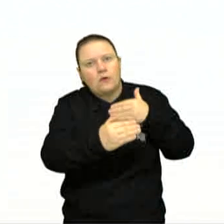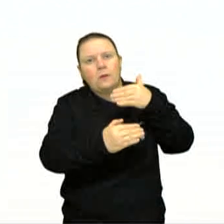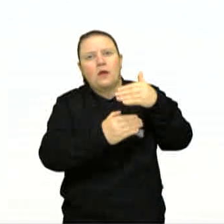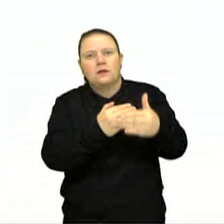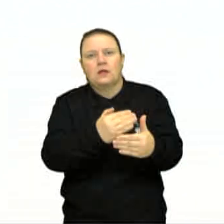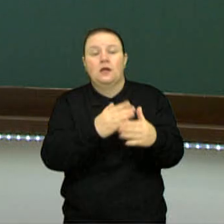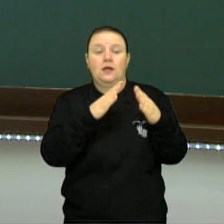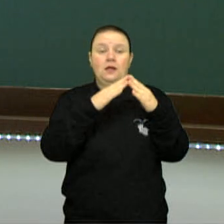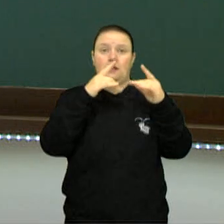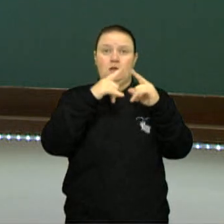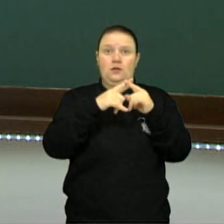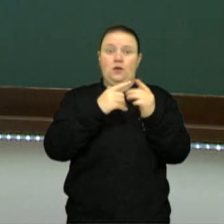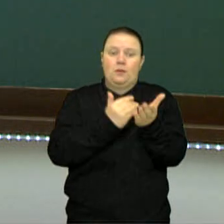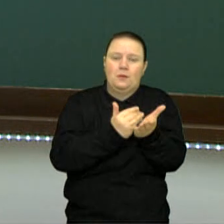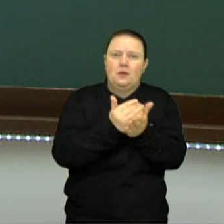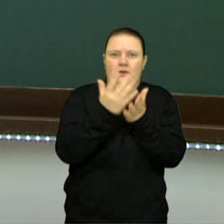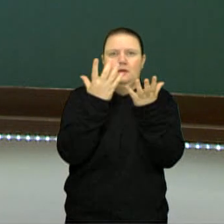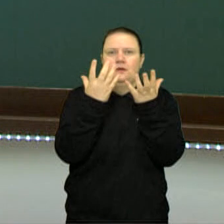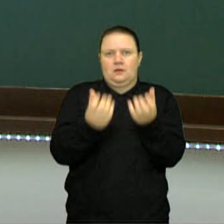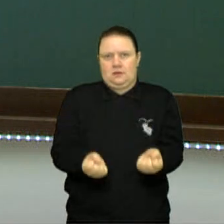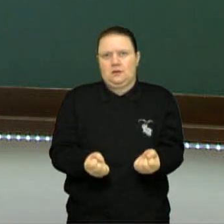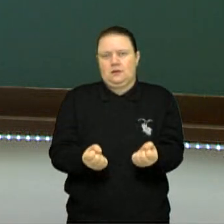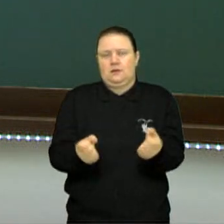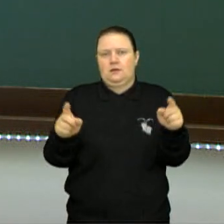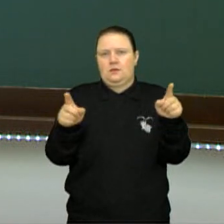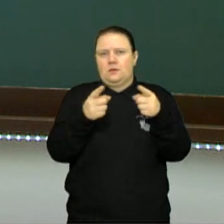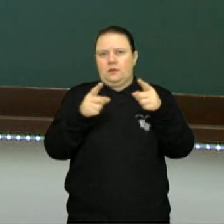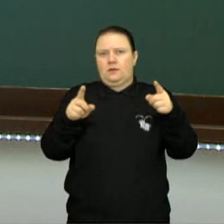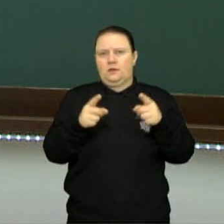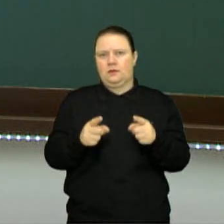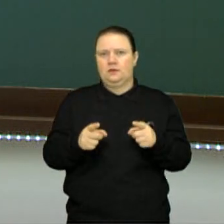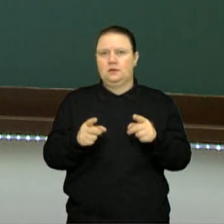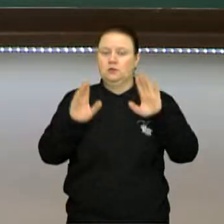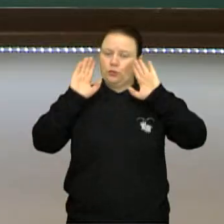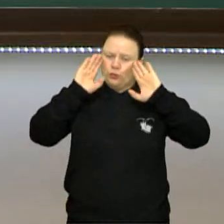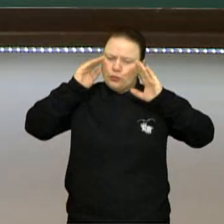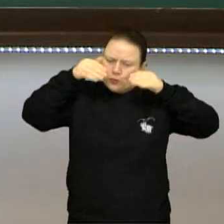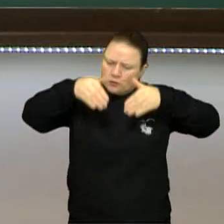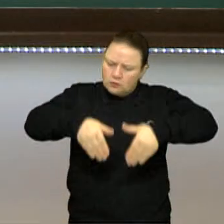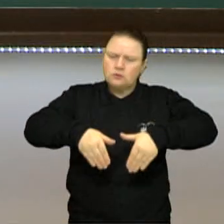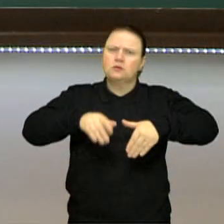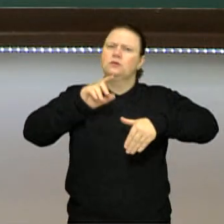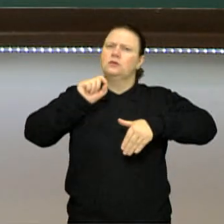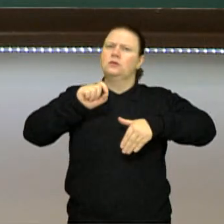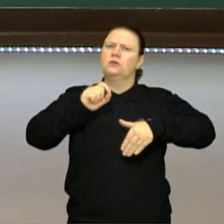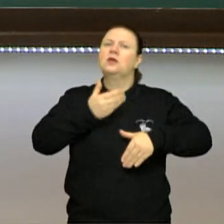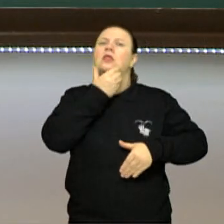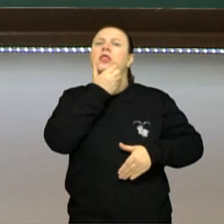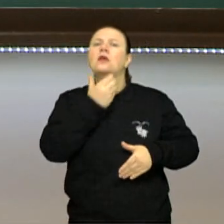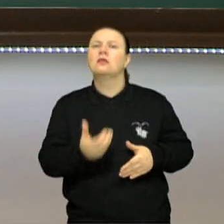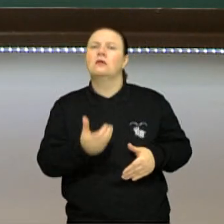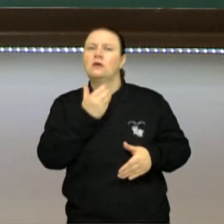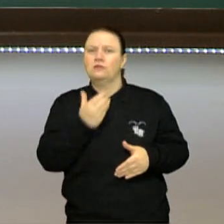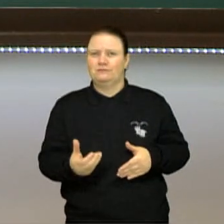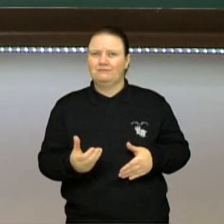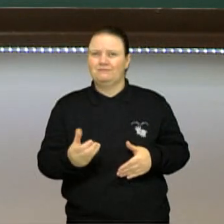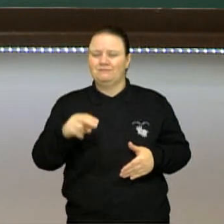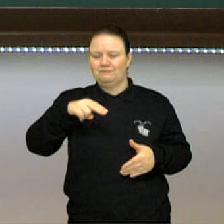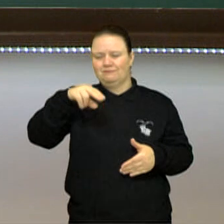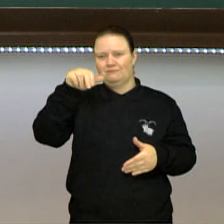também, associando-se especificamente ao Natal. Então, olha só que legal, né? De profana, ela passa a ter o cunho